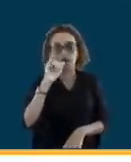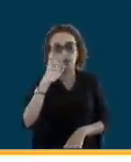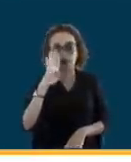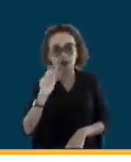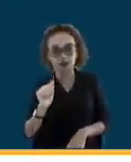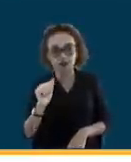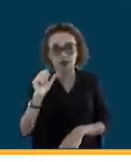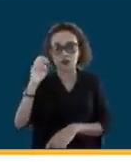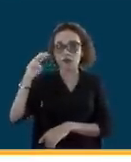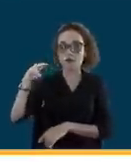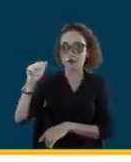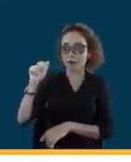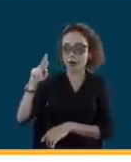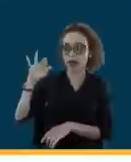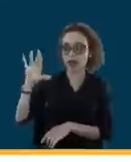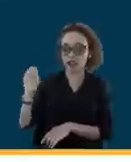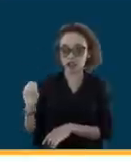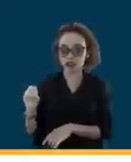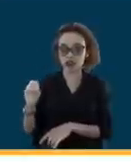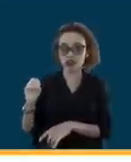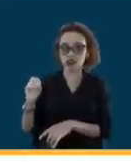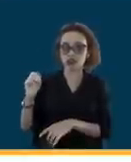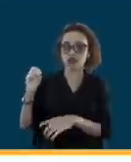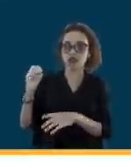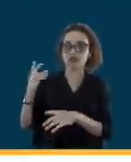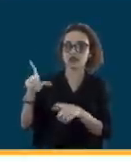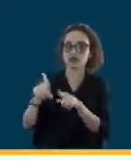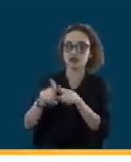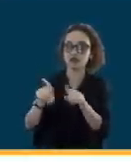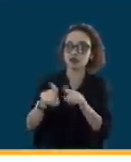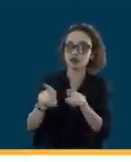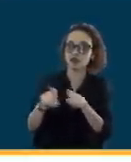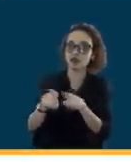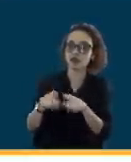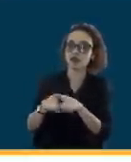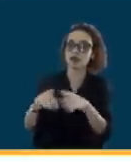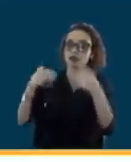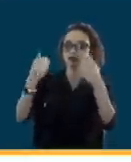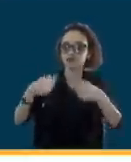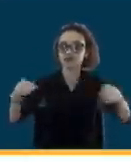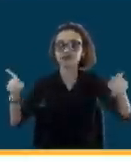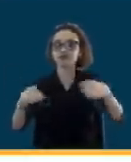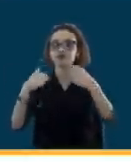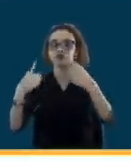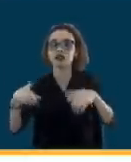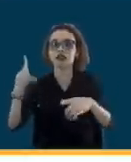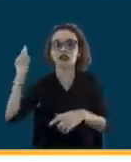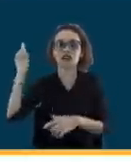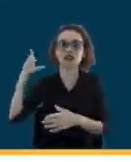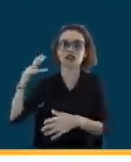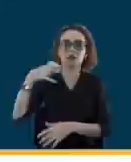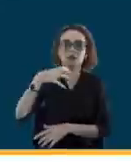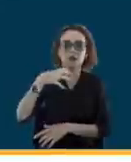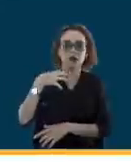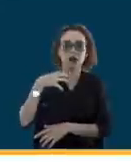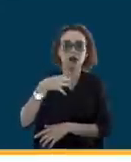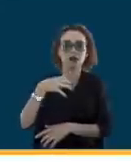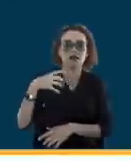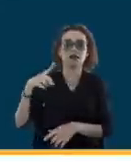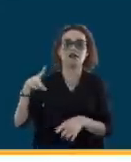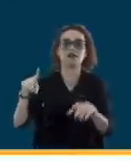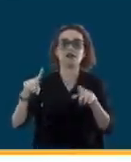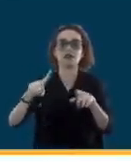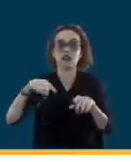Márcio, nosso Mestre Griot, que está trazendo também a louvação diretamente da Bahia. E vamos agora receber uma